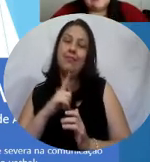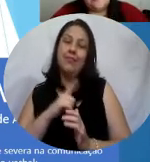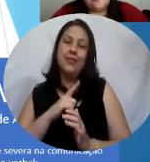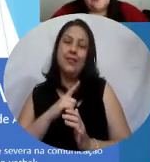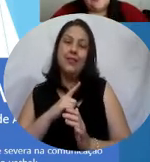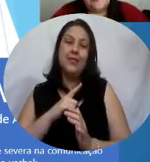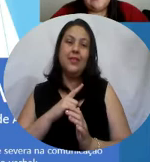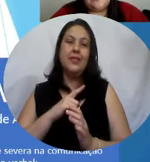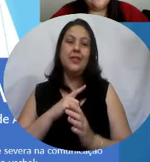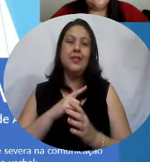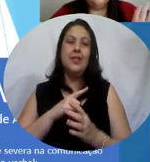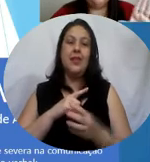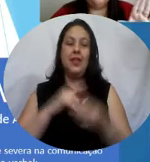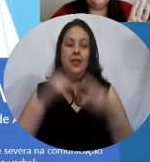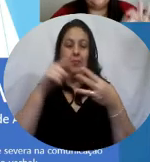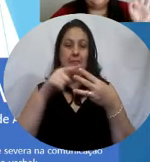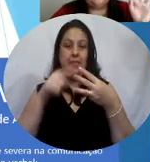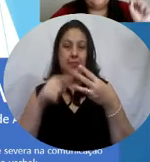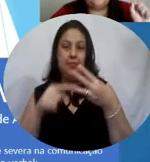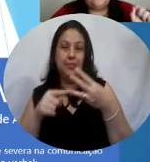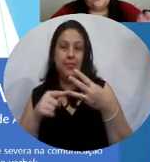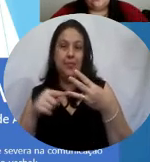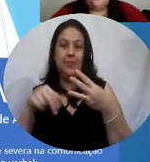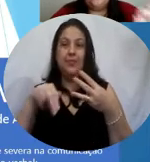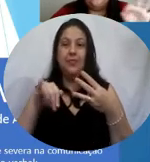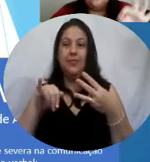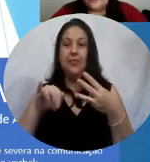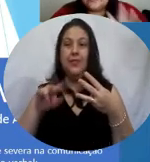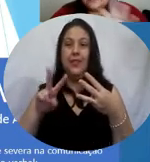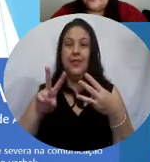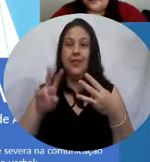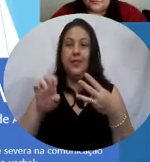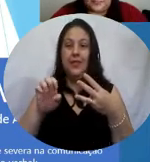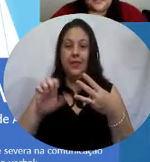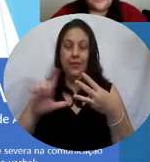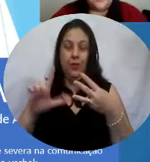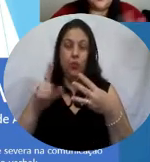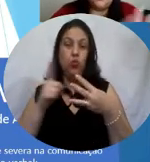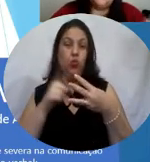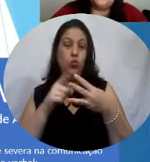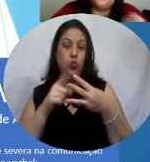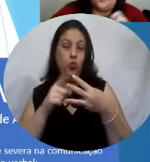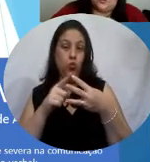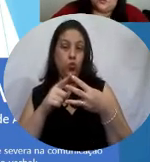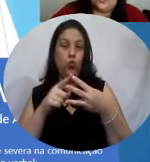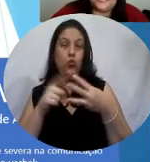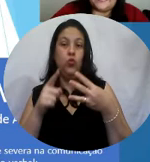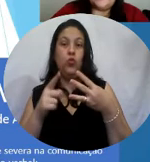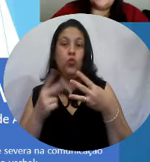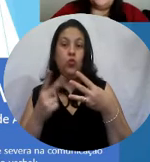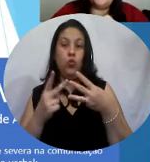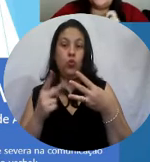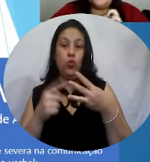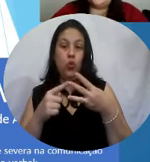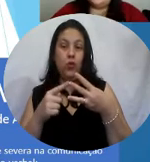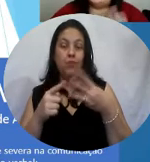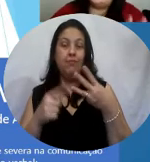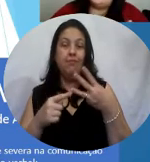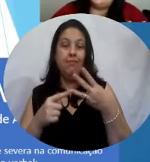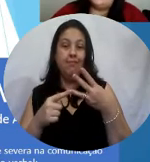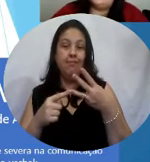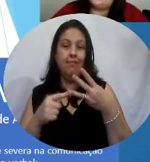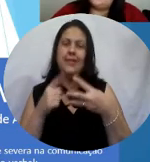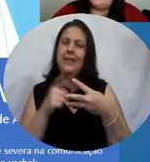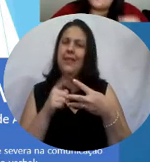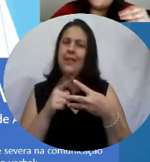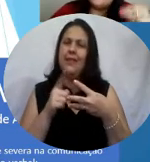com o DSM que eu comentei. Então, hoje nós temos nível 1, nível 2 e nível 3. No nível 1, é aquela pessoa que ela